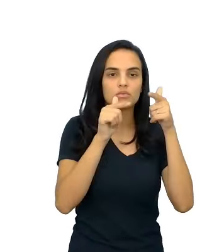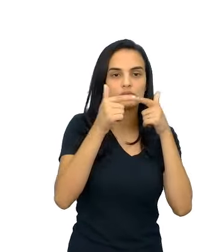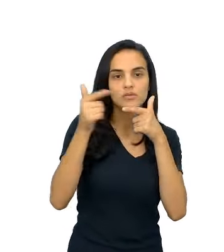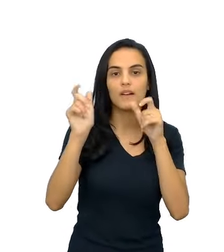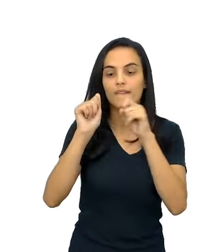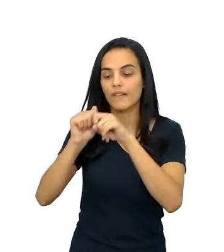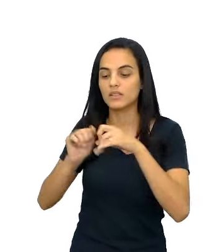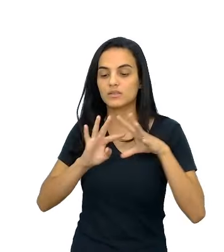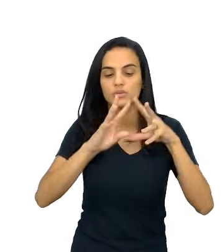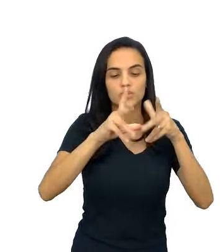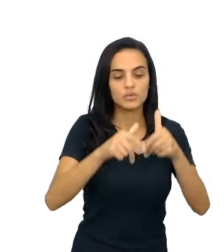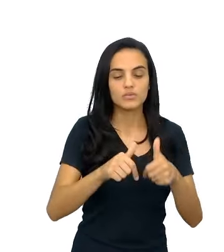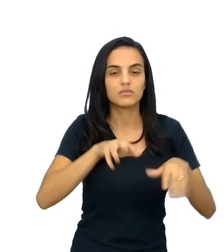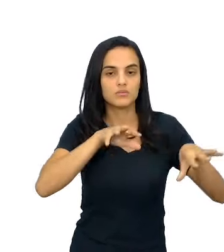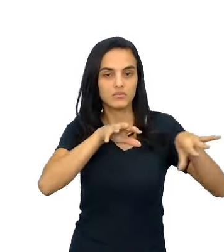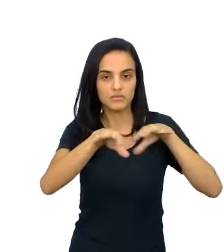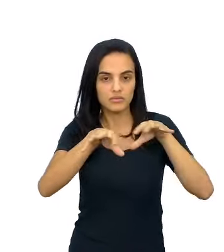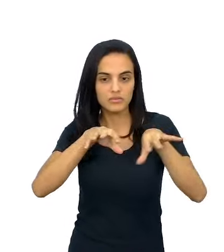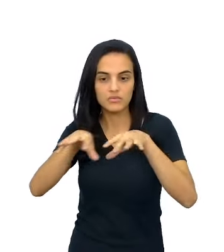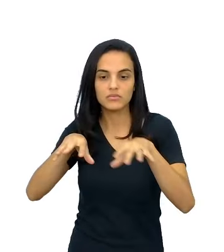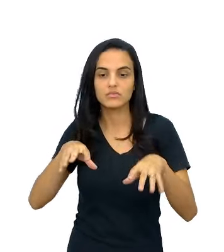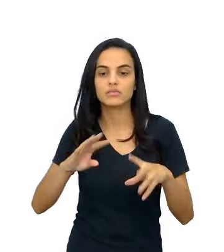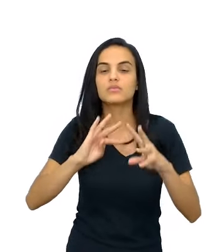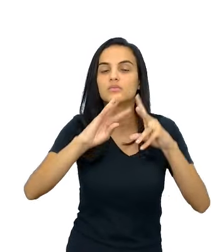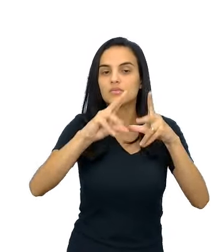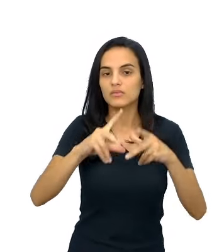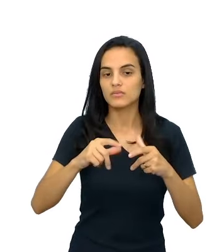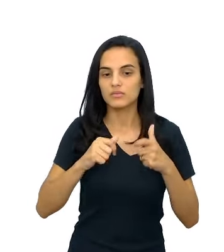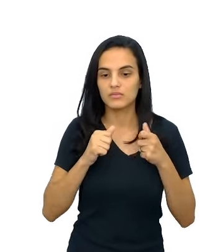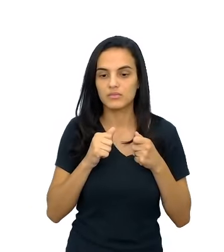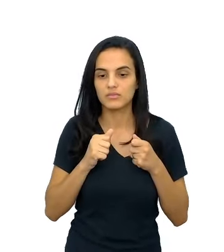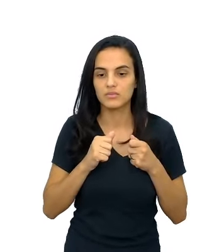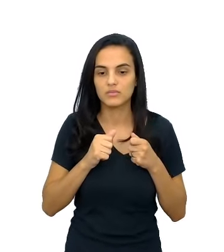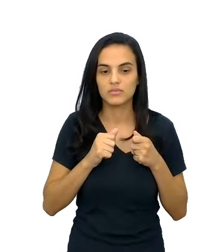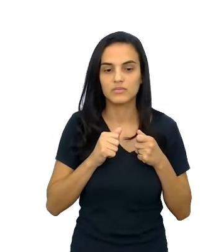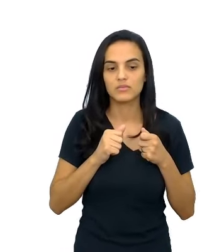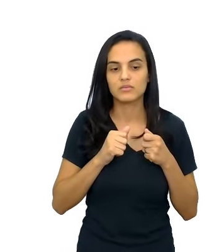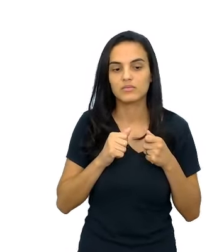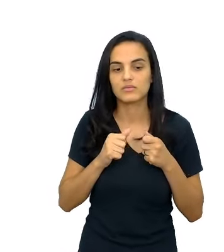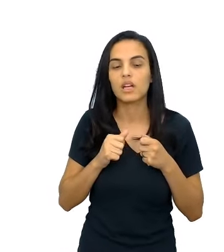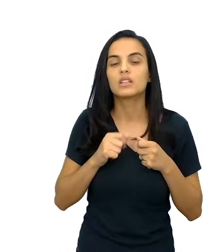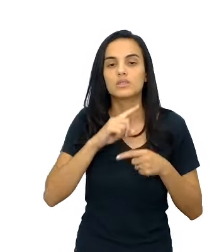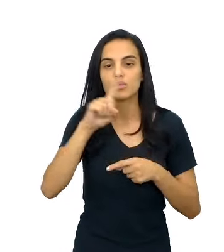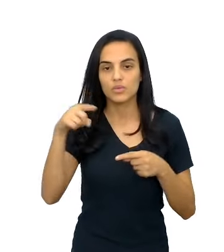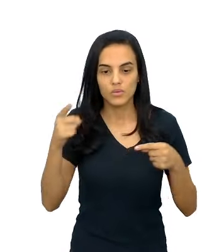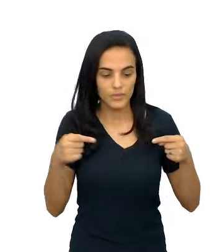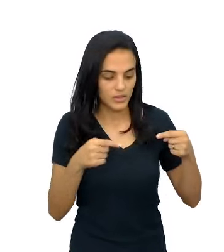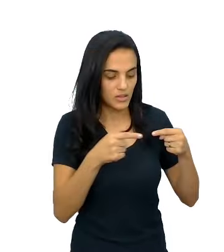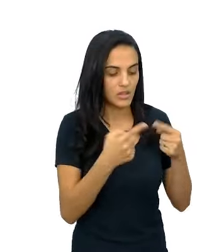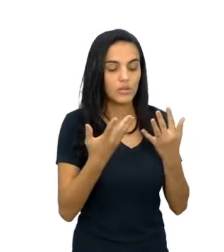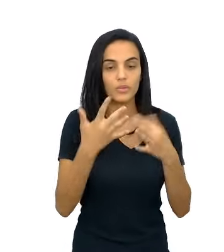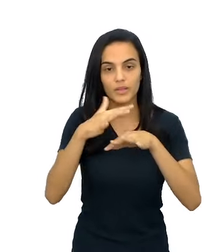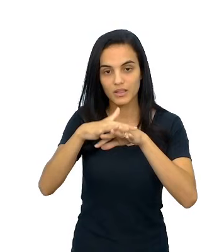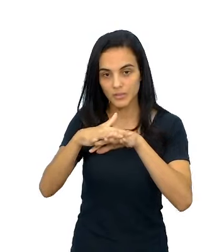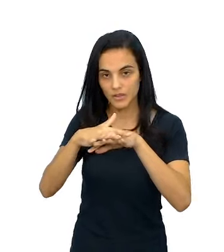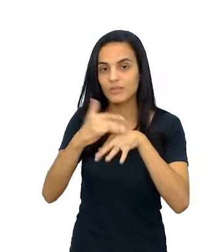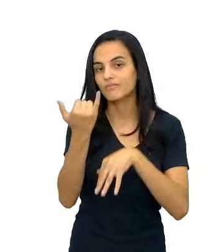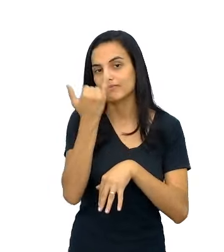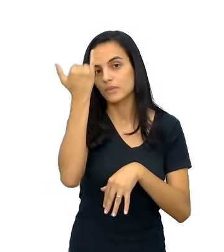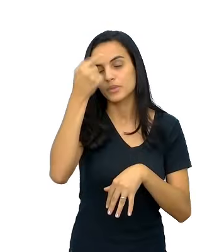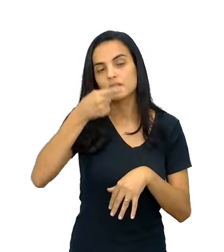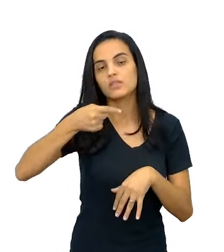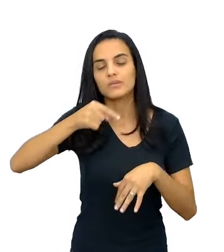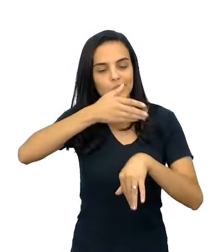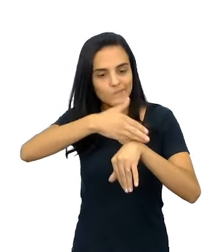Fazer todo esse movimento, né? De todos esses objetos matemáticos, né? É um